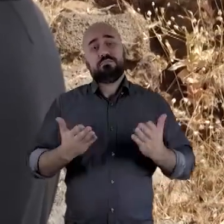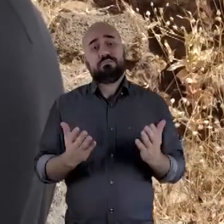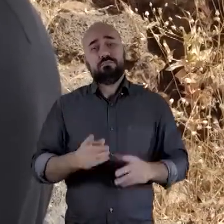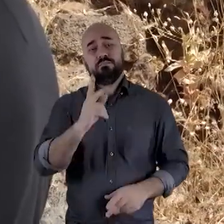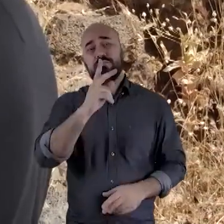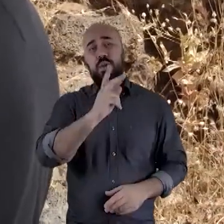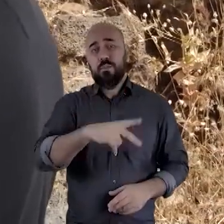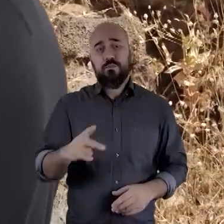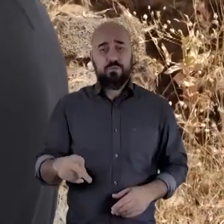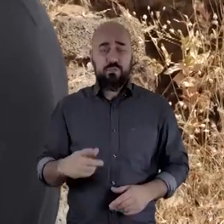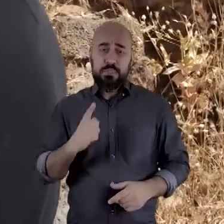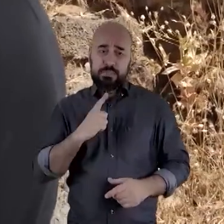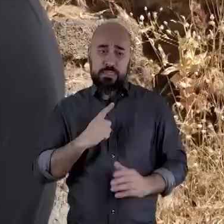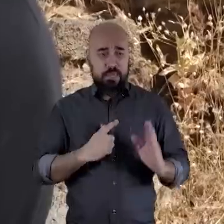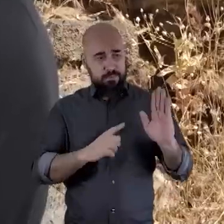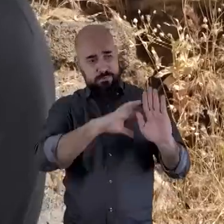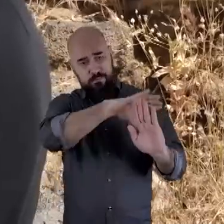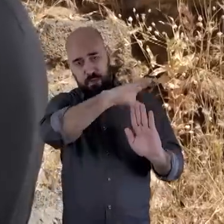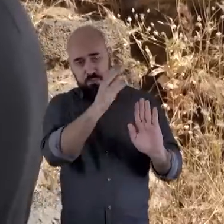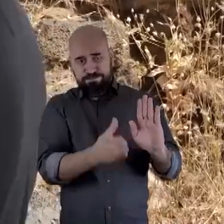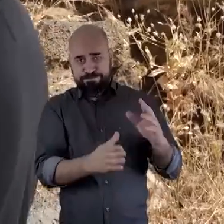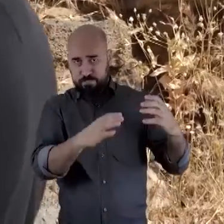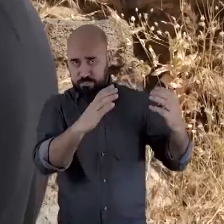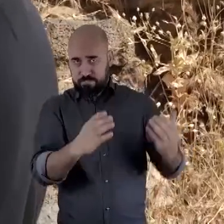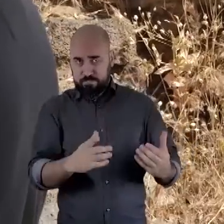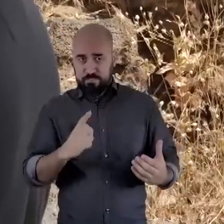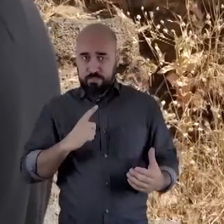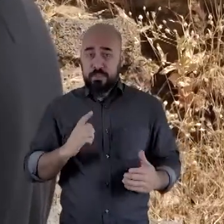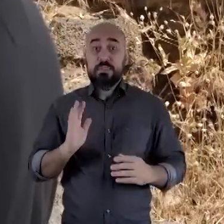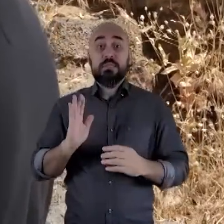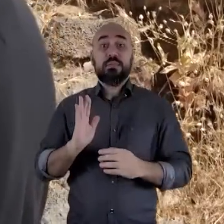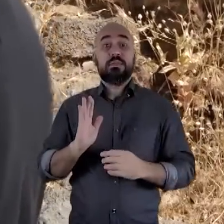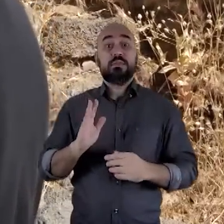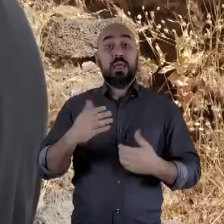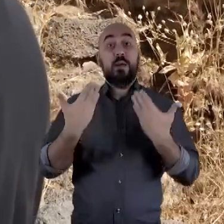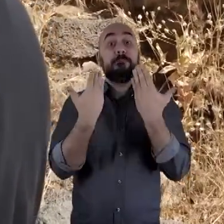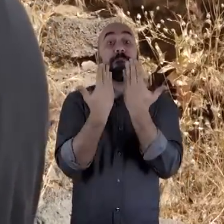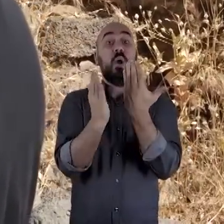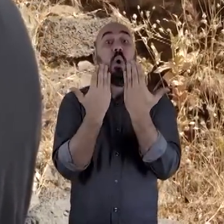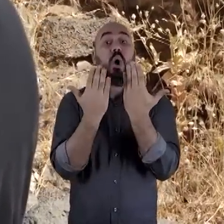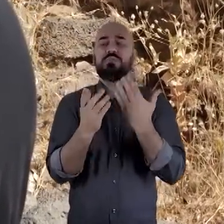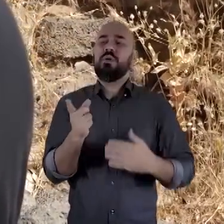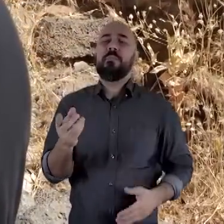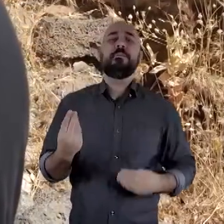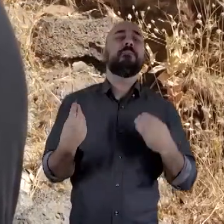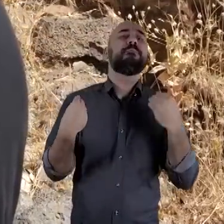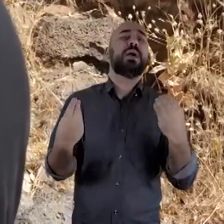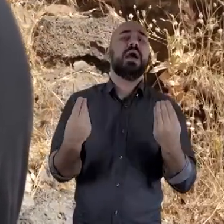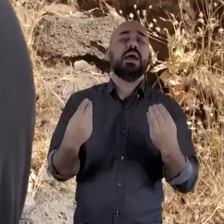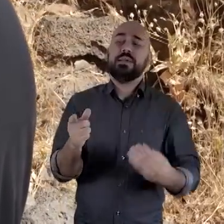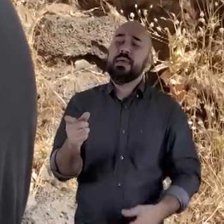Agora, professor, nós temos aqui estas estelas também na porta da cidade. Qual seria a função, qual seria o